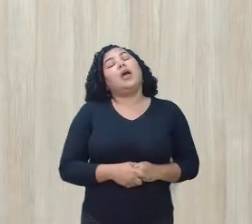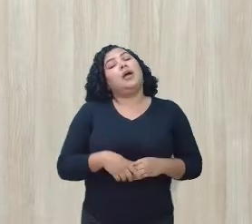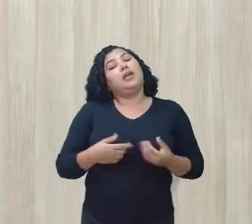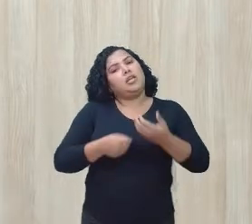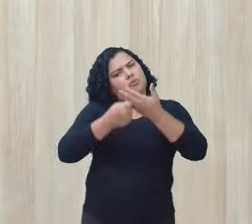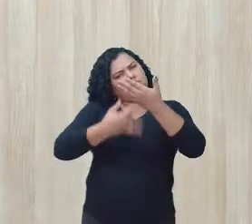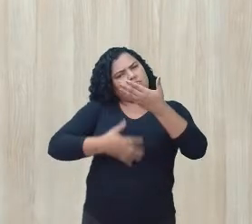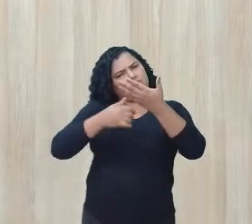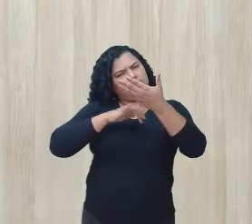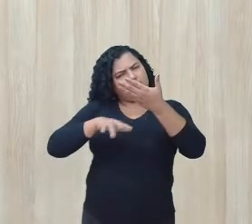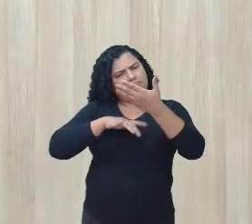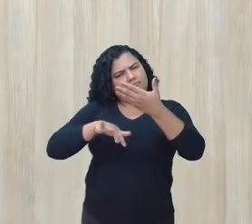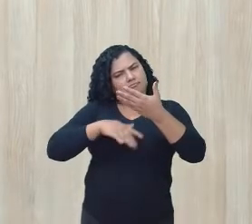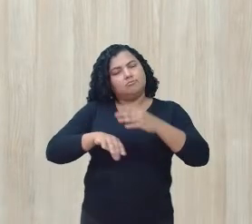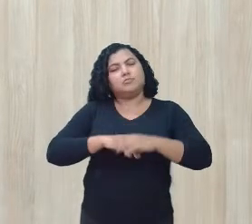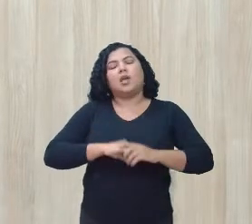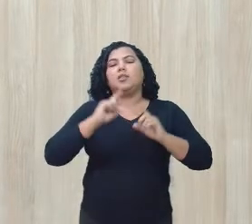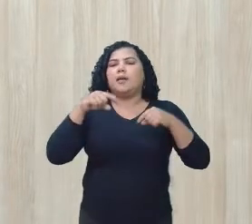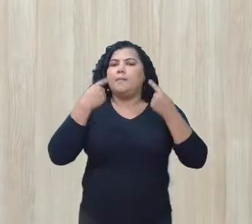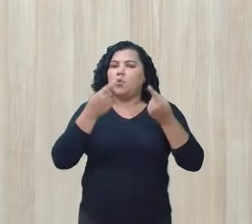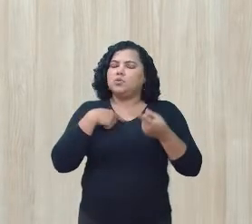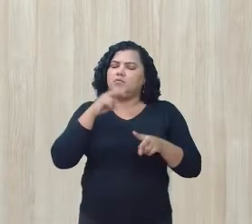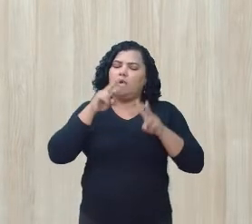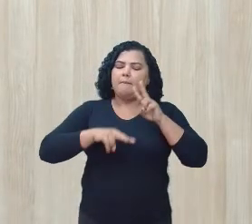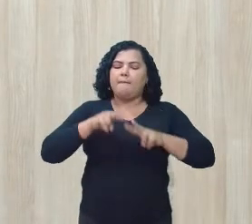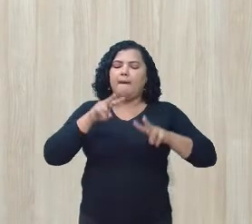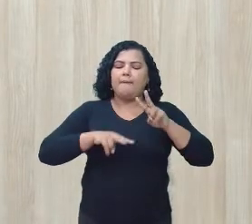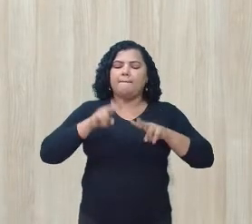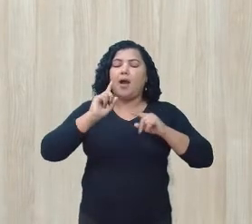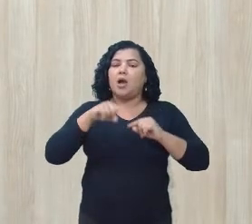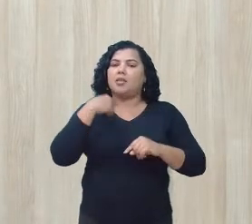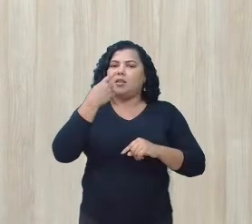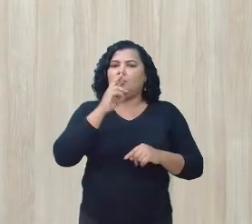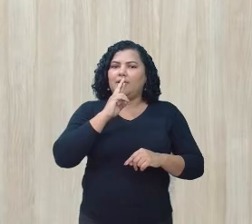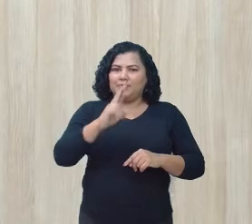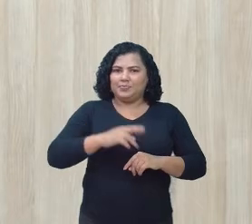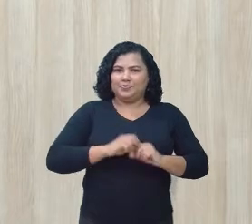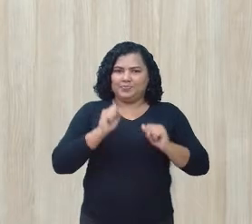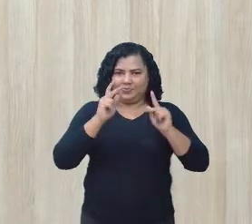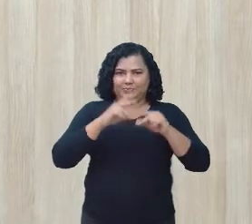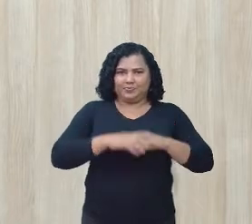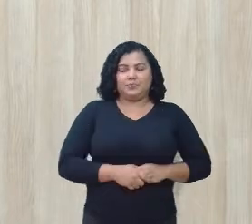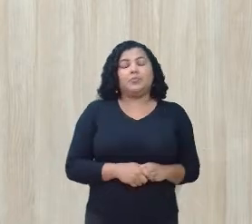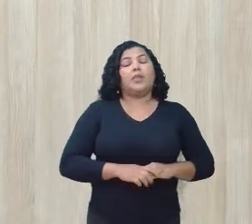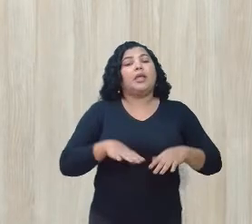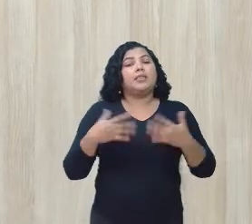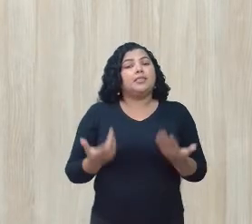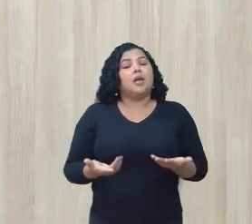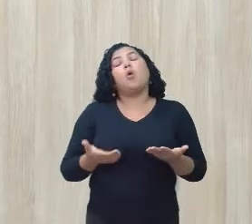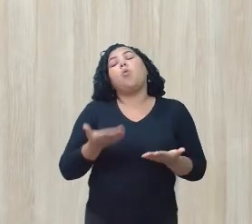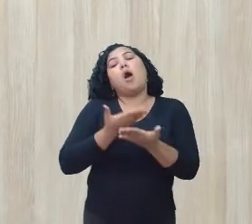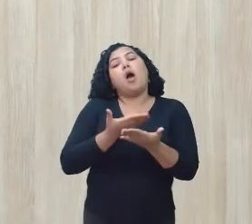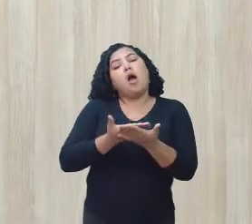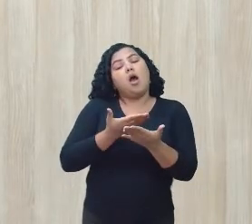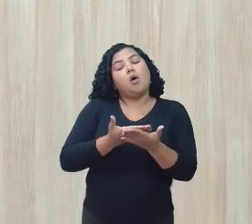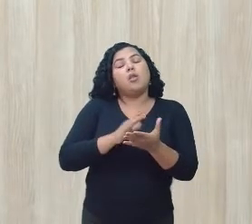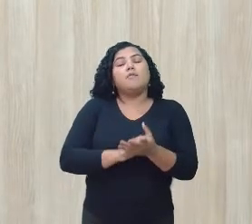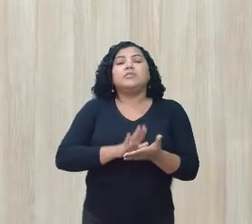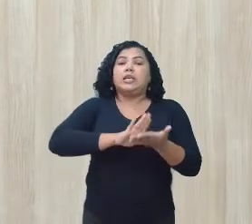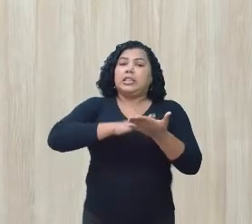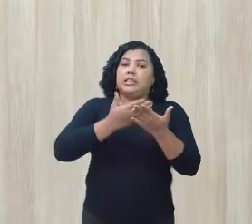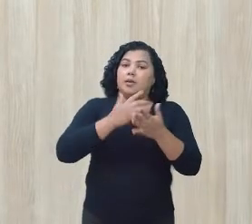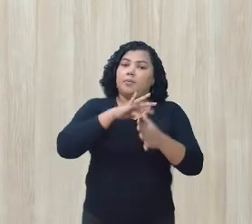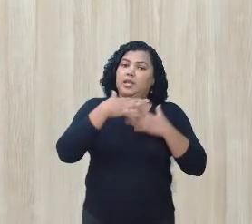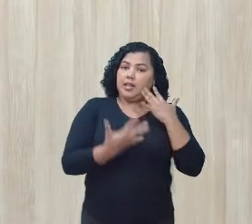com vocês as dúvidas de vocês mais frequentes aqui, tá certo? A nossa aula será traduzida para a língua brasileira de sinais pela nossa querida Jéssica,